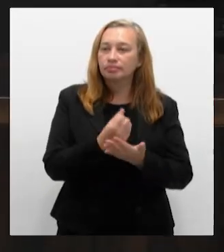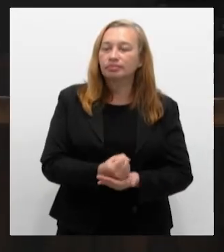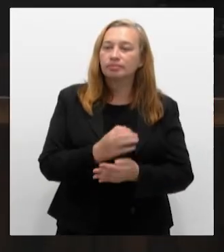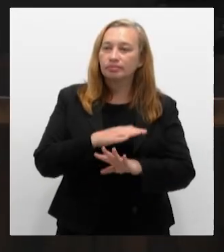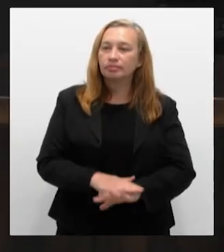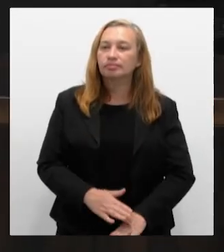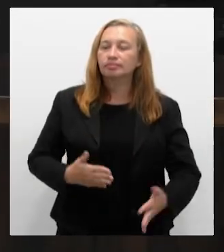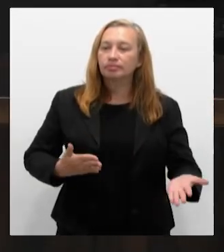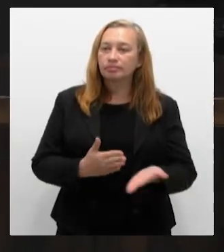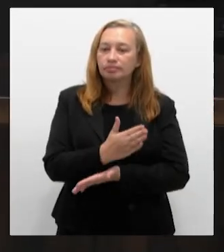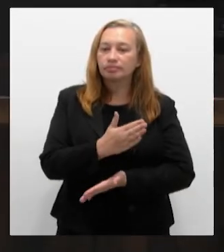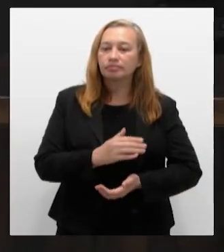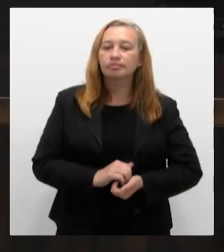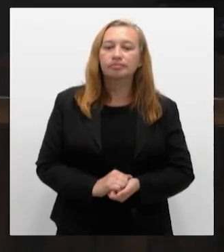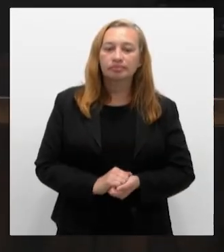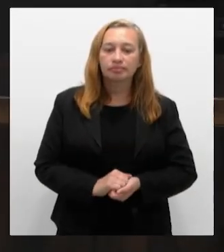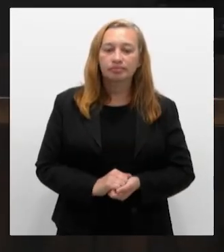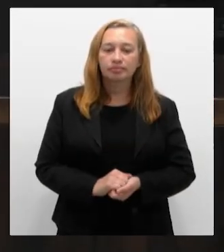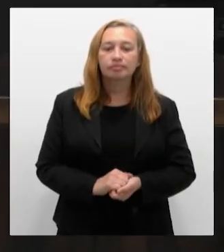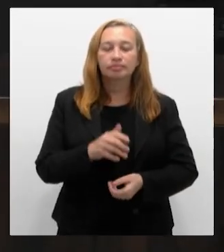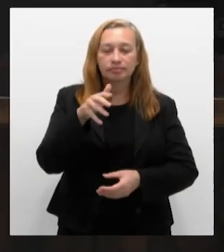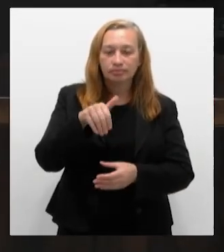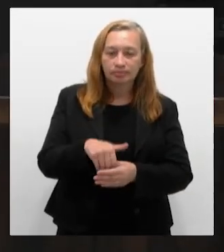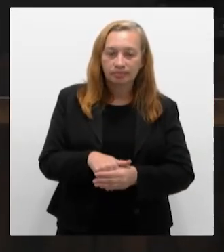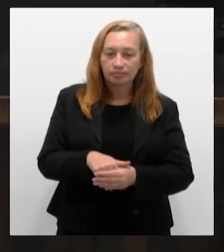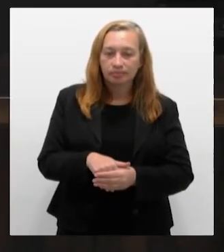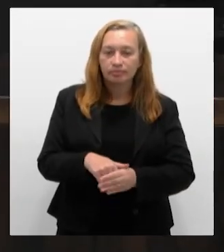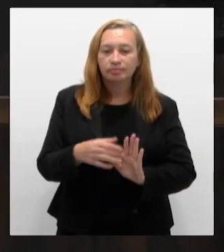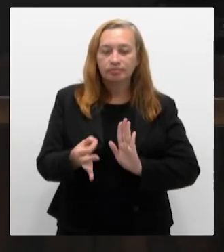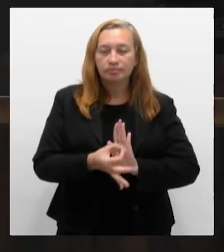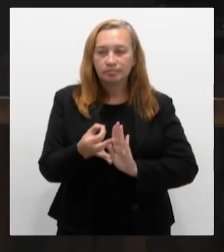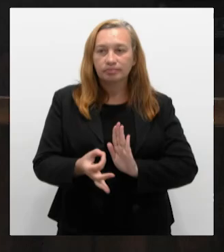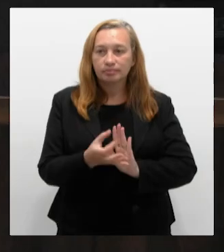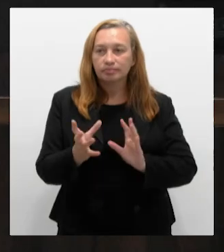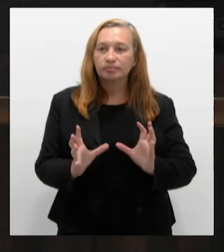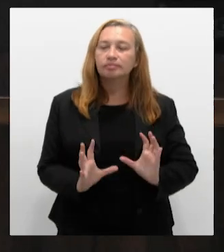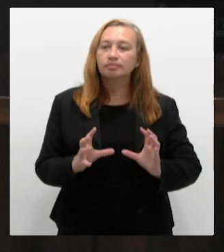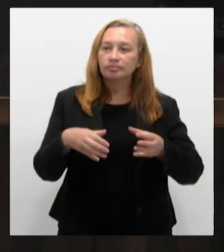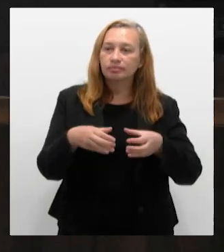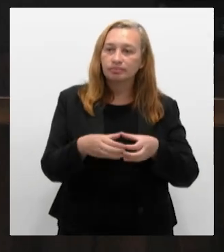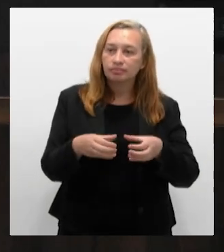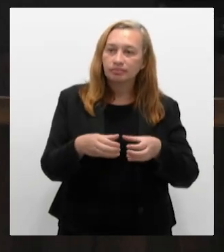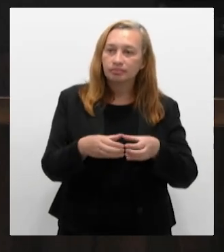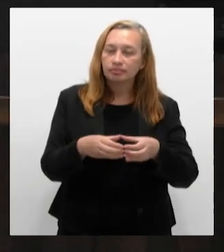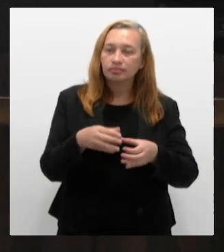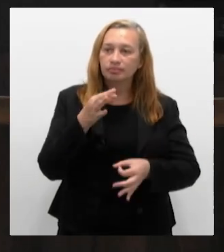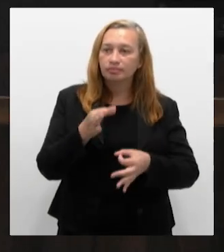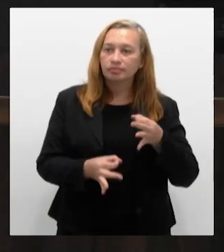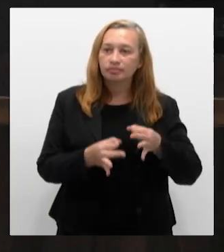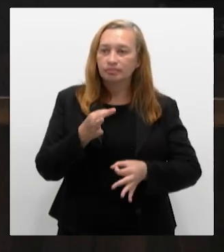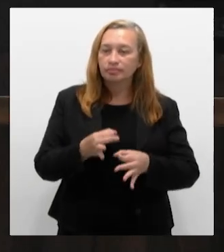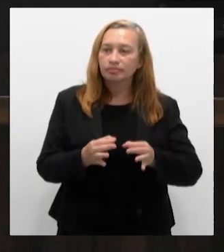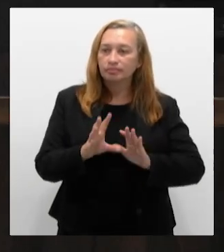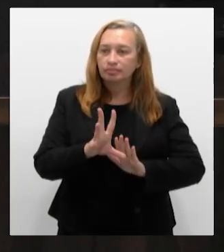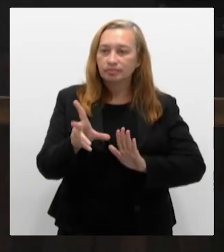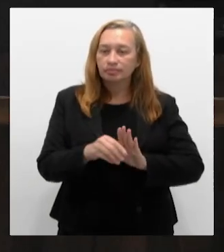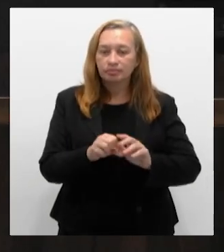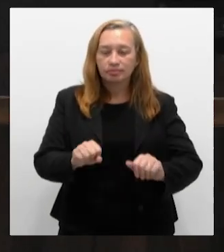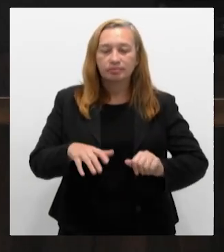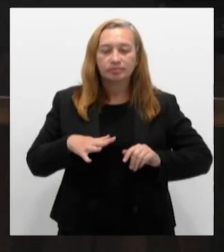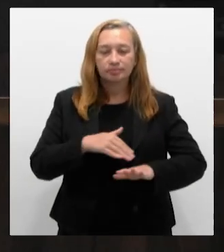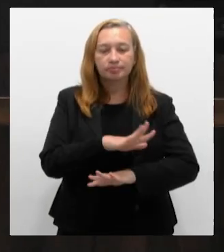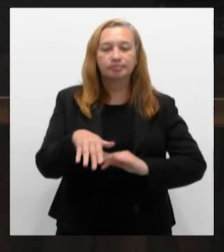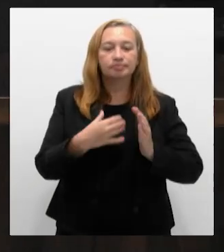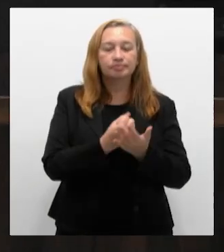permaneçam como estão. Aprovado. Em votação, parecer da Comissão de Justiça, as emendas de plenário. Senhores que